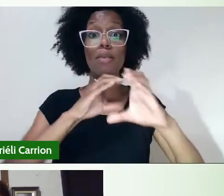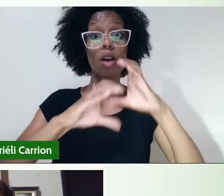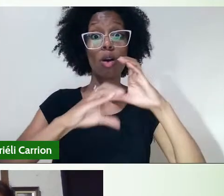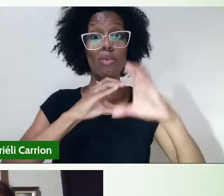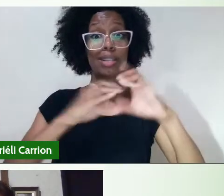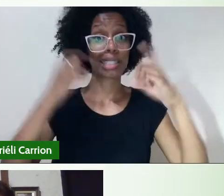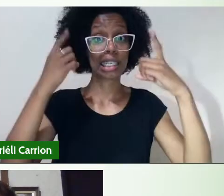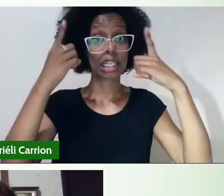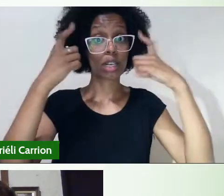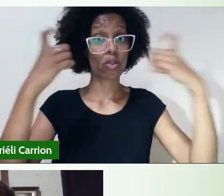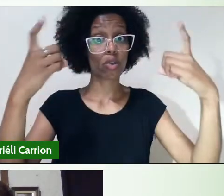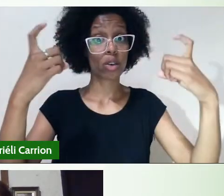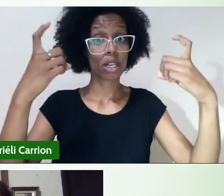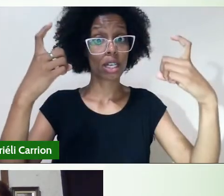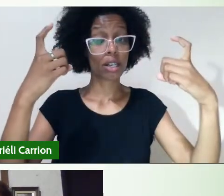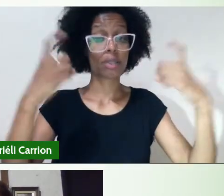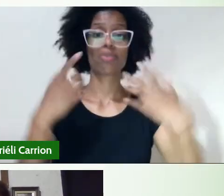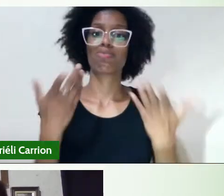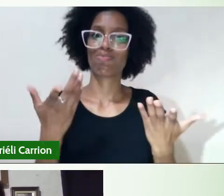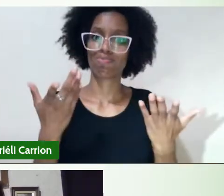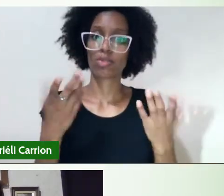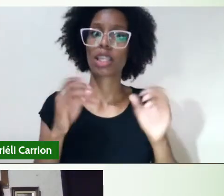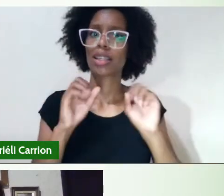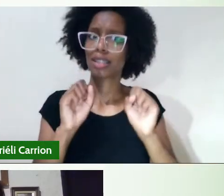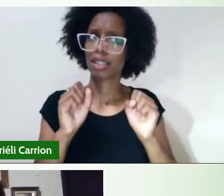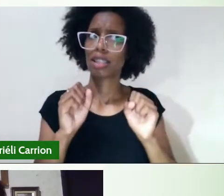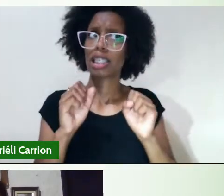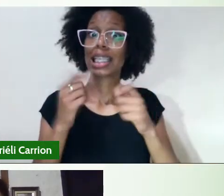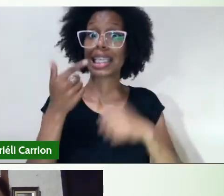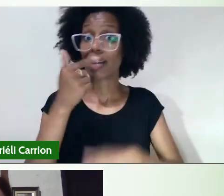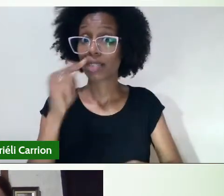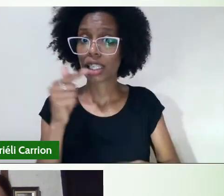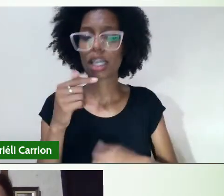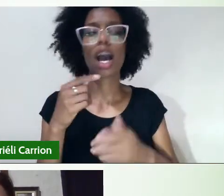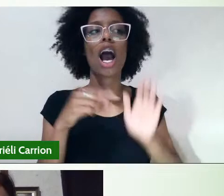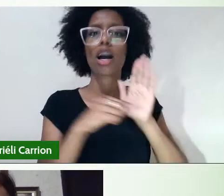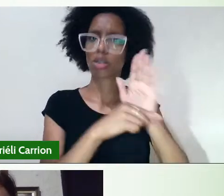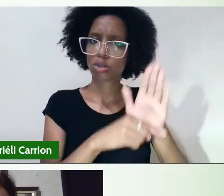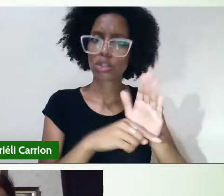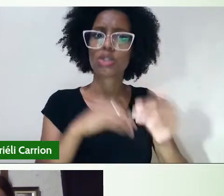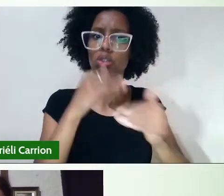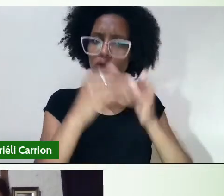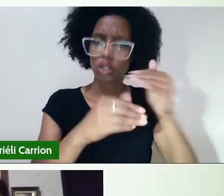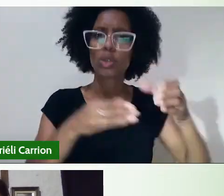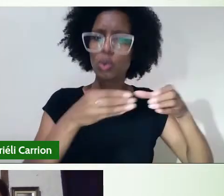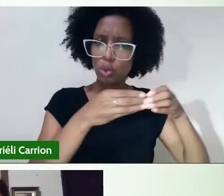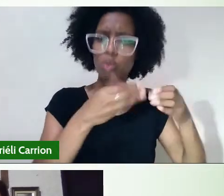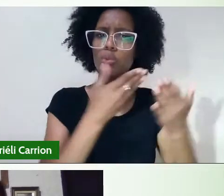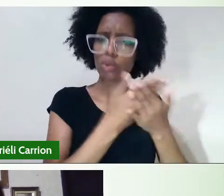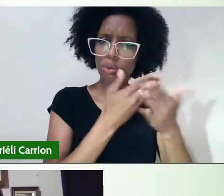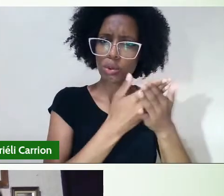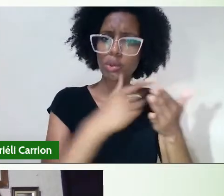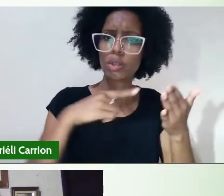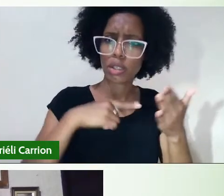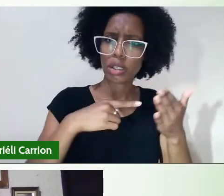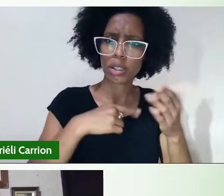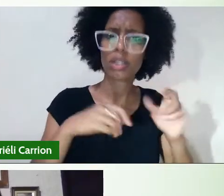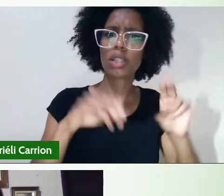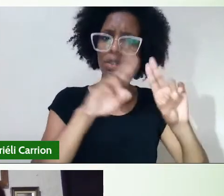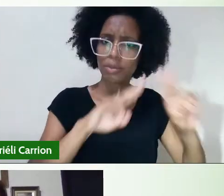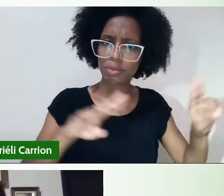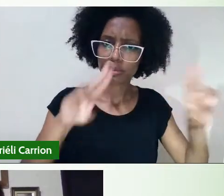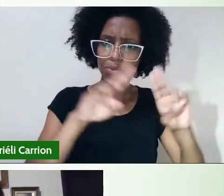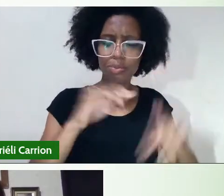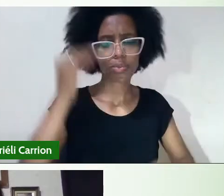ela realmente ela faz toda uma diferença, e nós temos um grupo de estudos na universidade que pretendemos